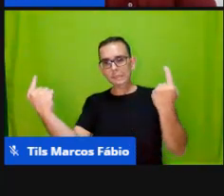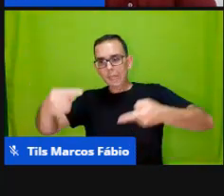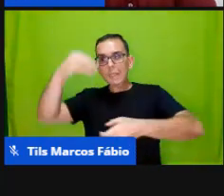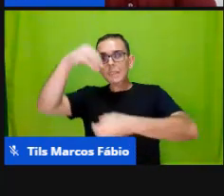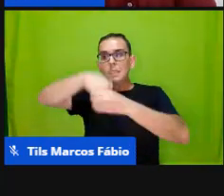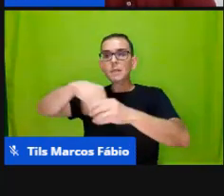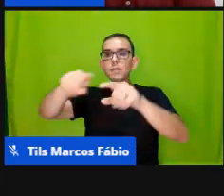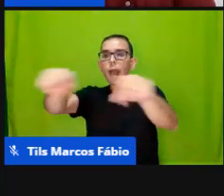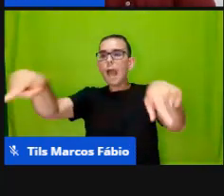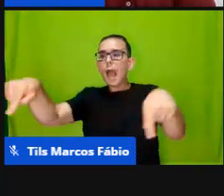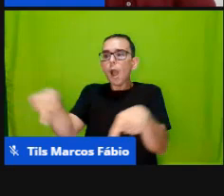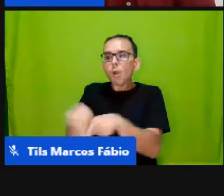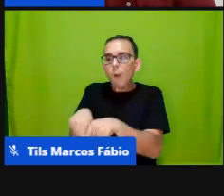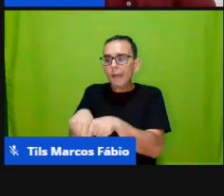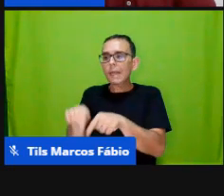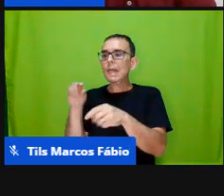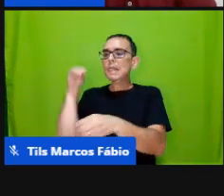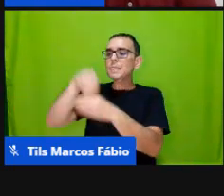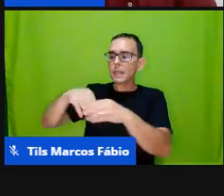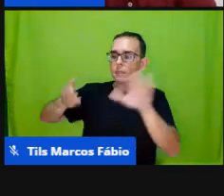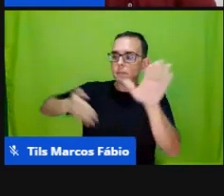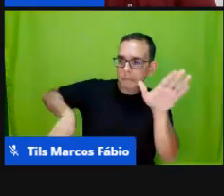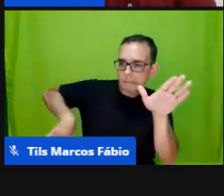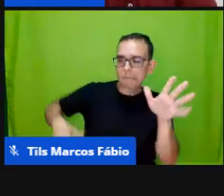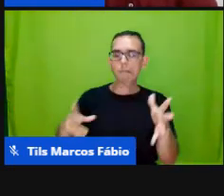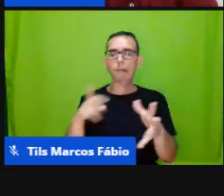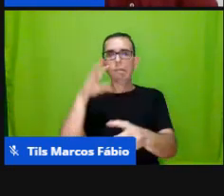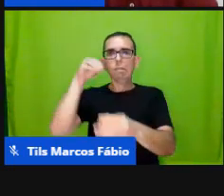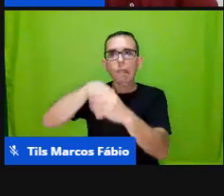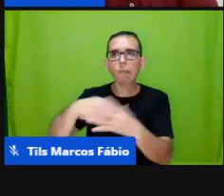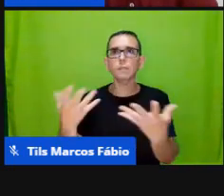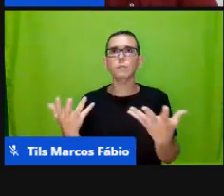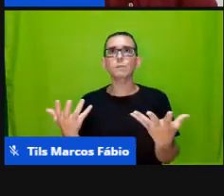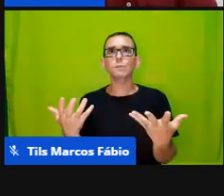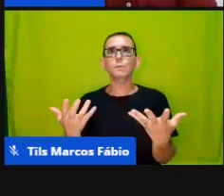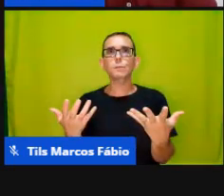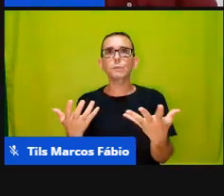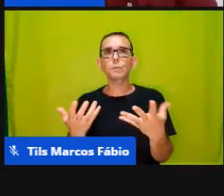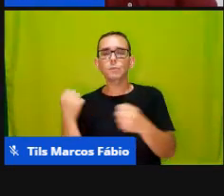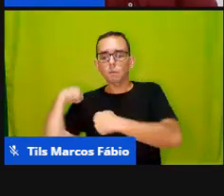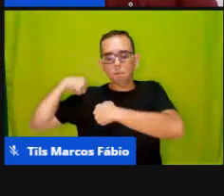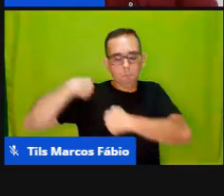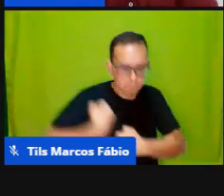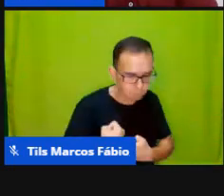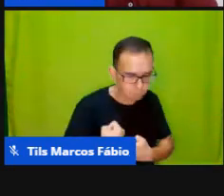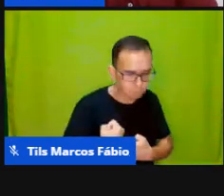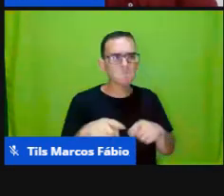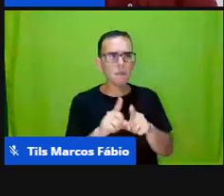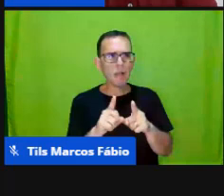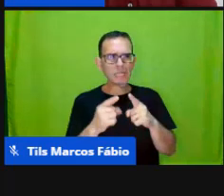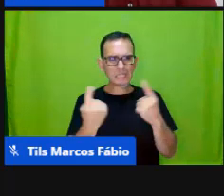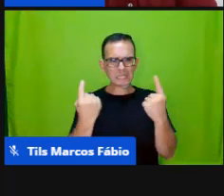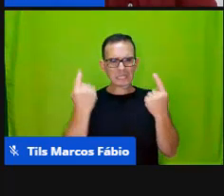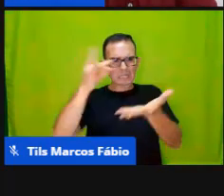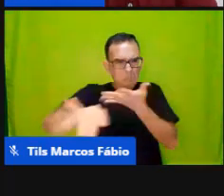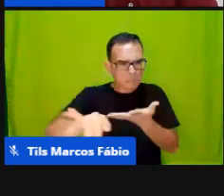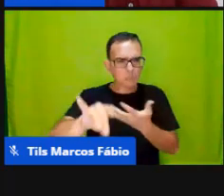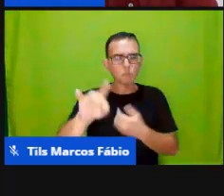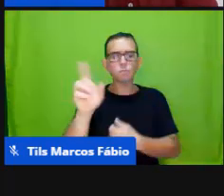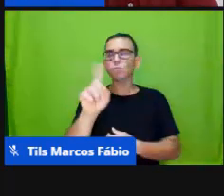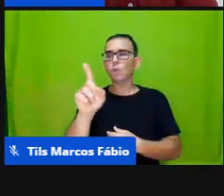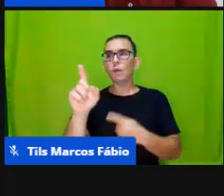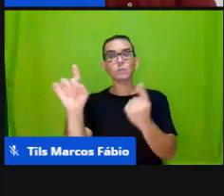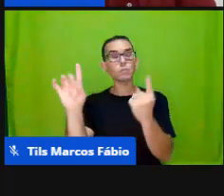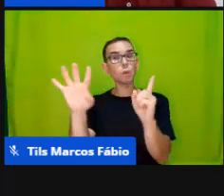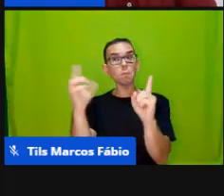quadra, dentro da pista, dentro da piscina, dentro do tatame, mas não é inimigo. Ele é só um adversário e